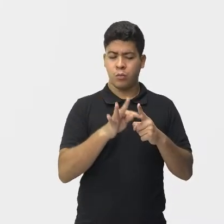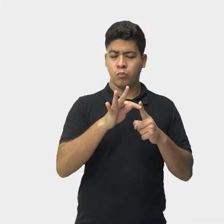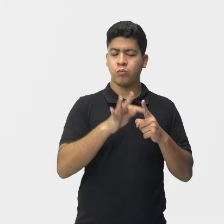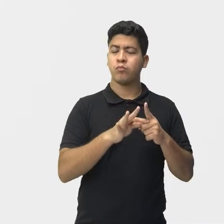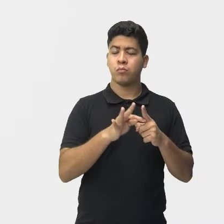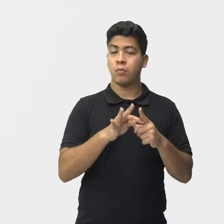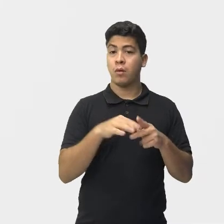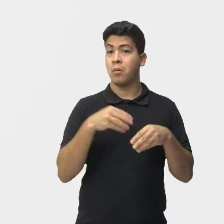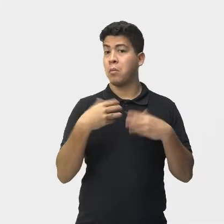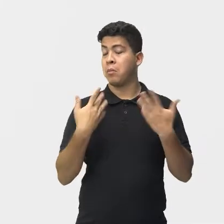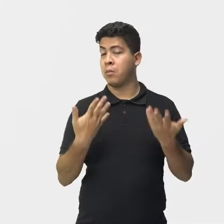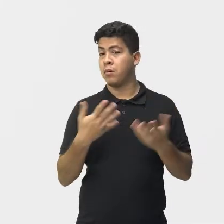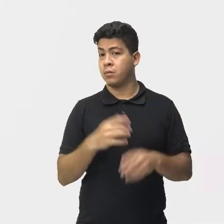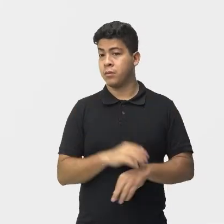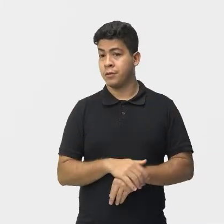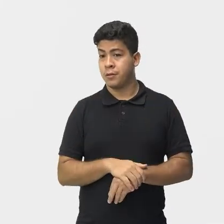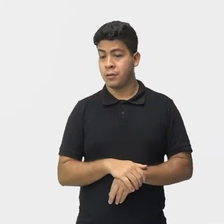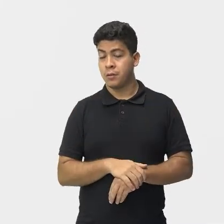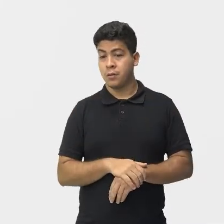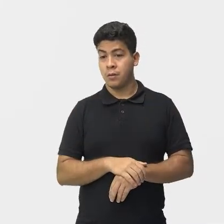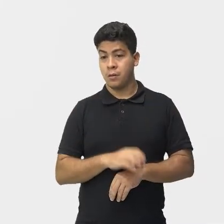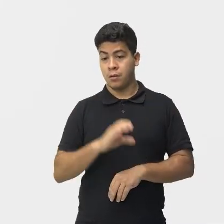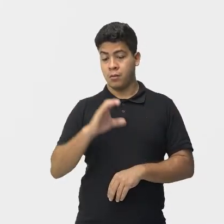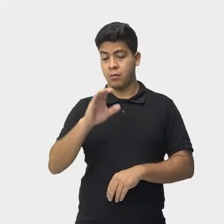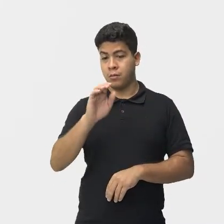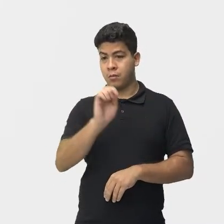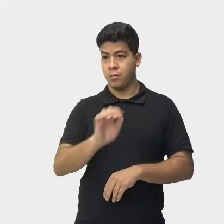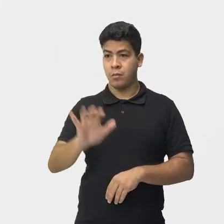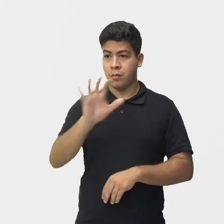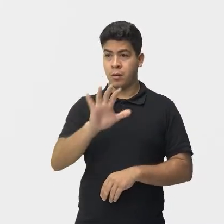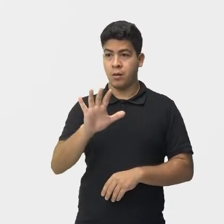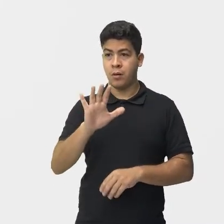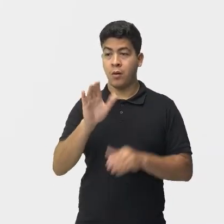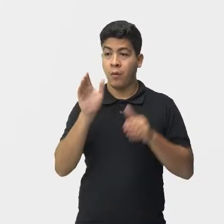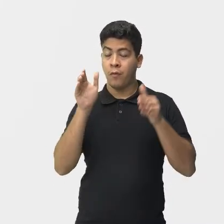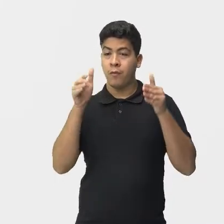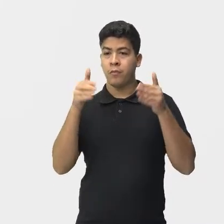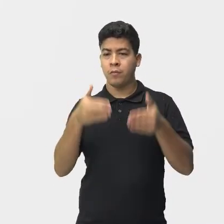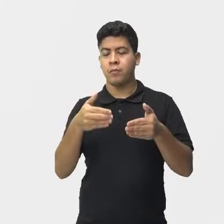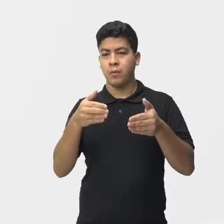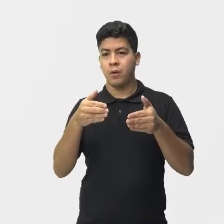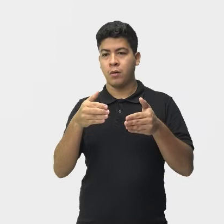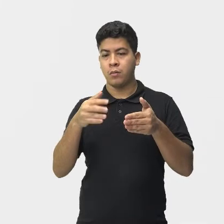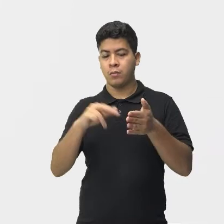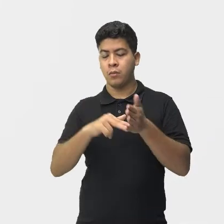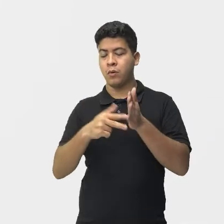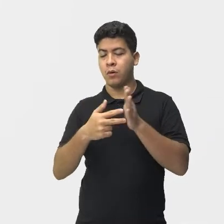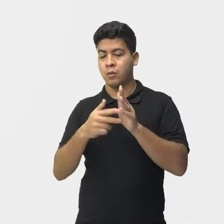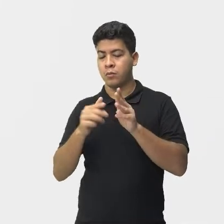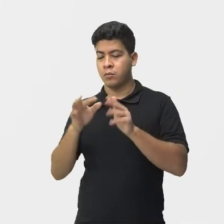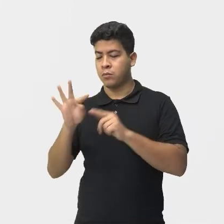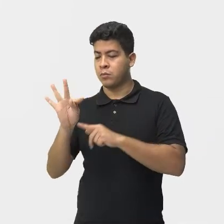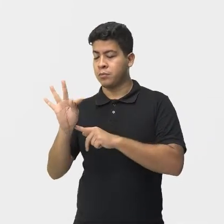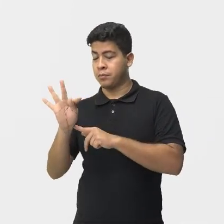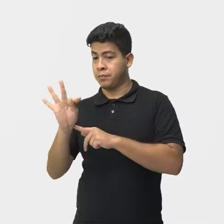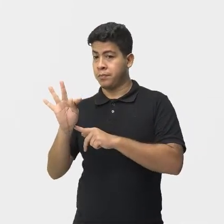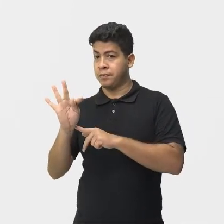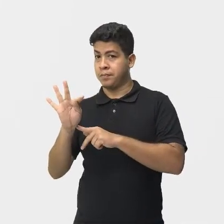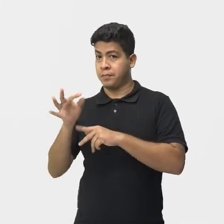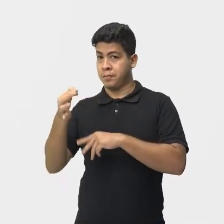a área do gráfico ela é numericamente igual ao valor do trabalho realizado ou recebido pelo